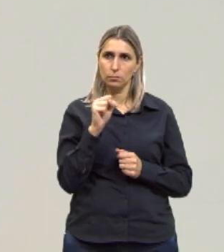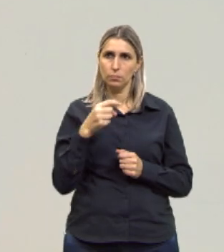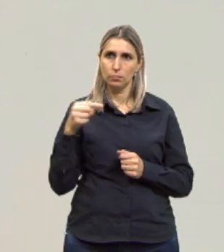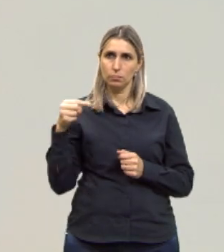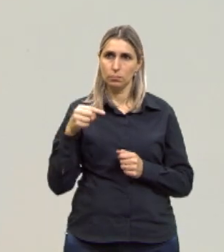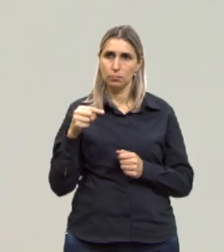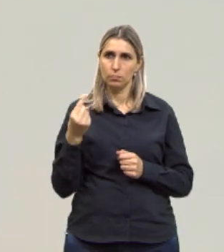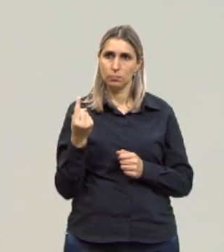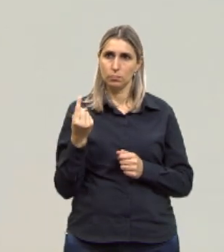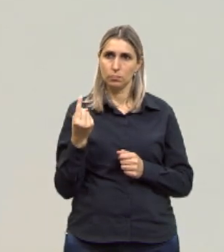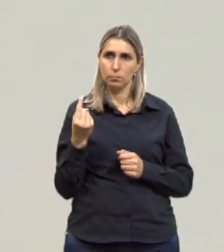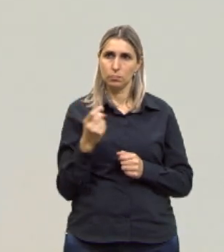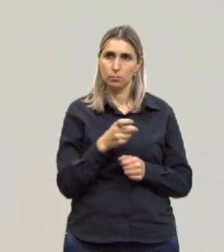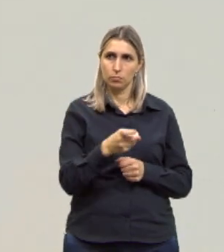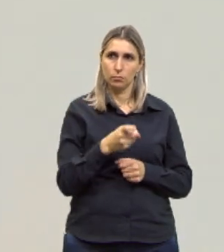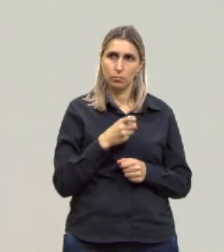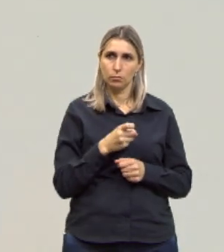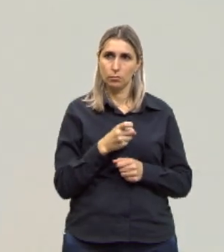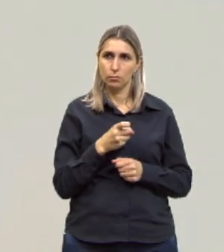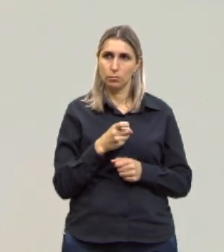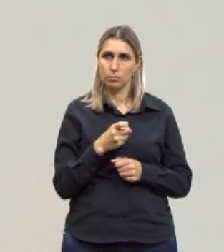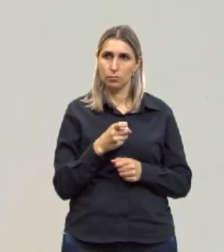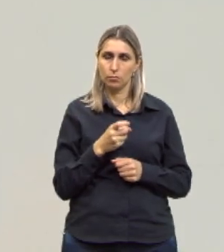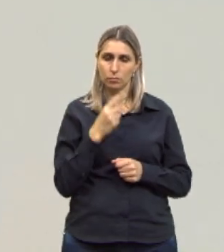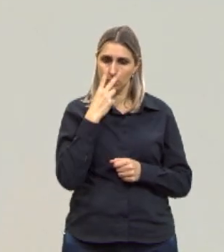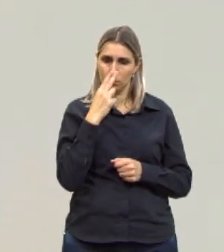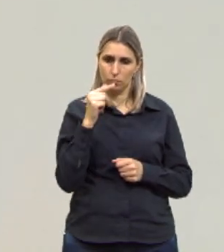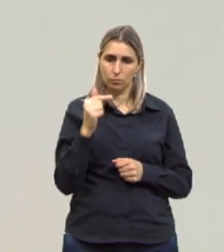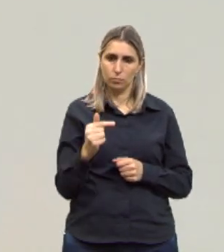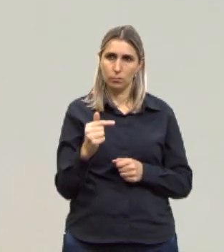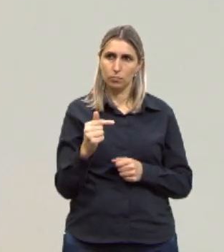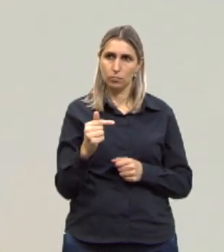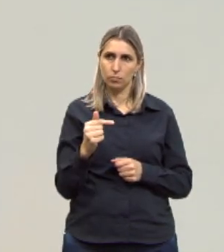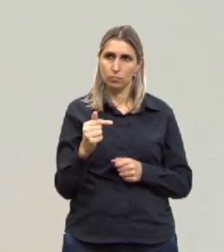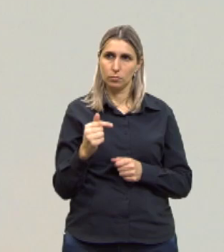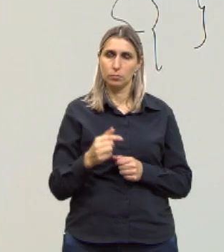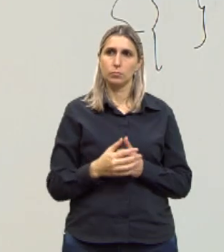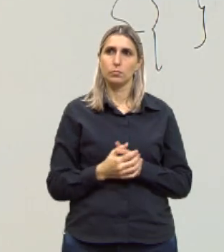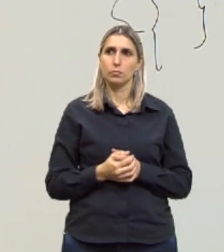1, x é igual a 7.